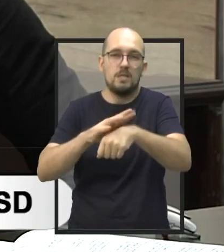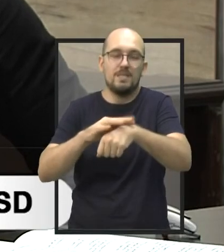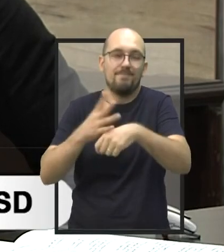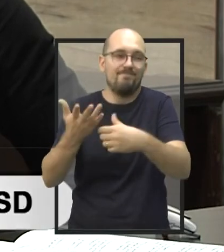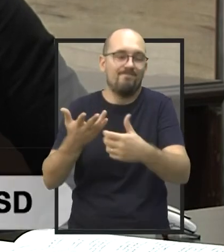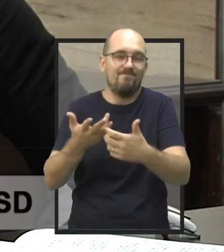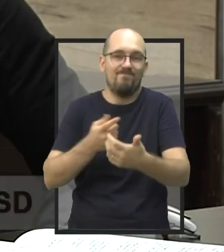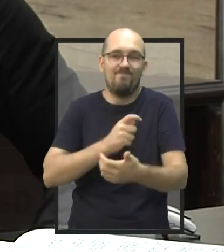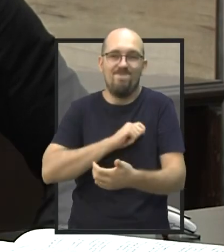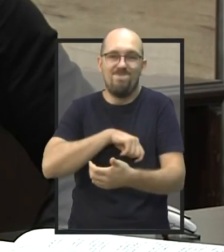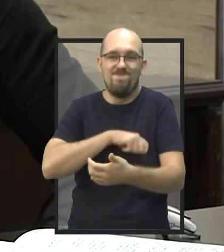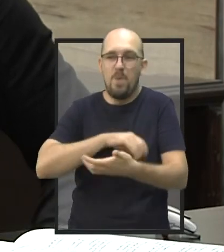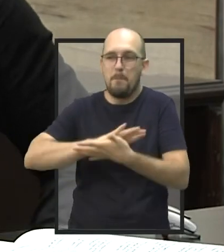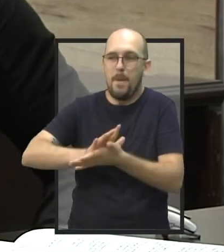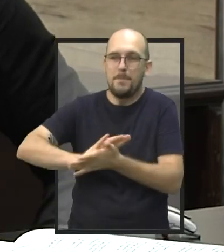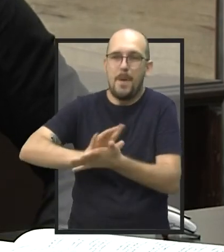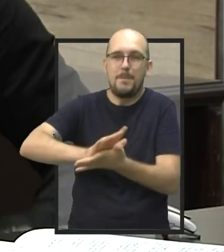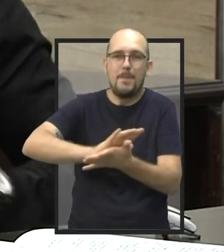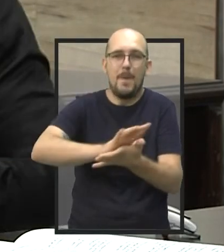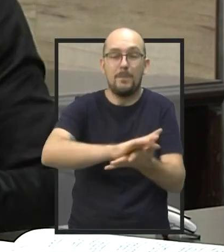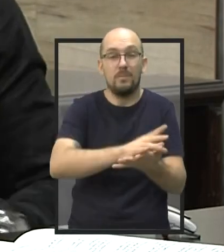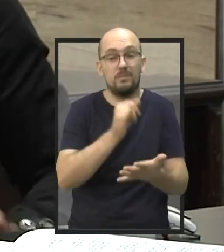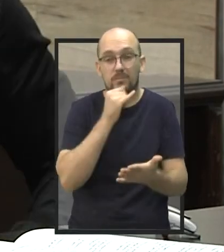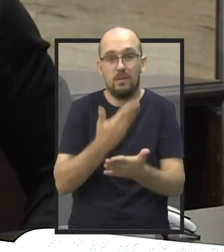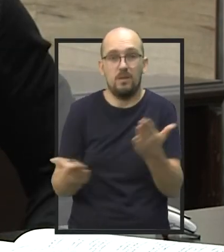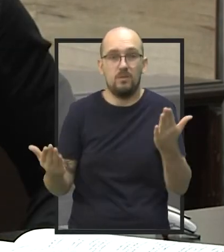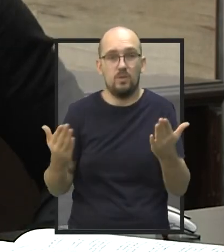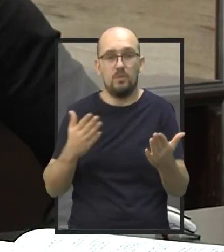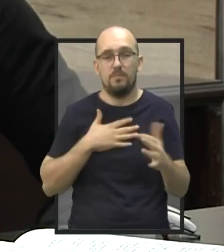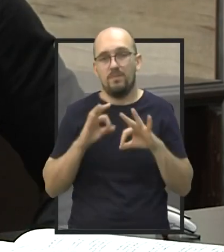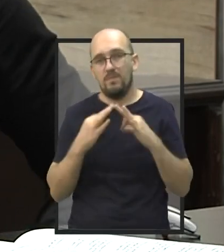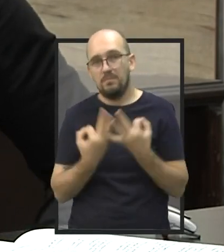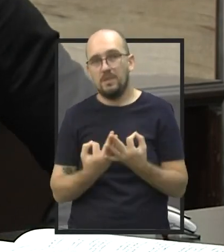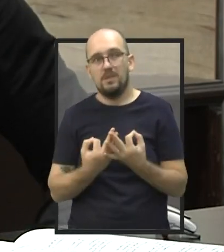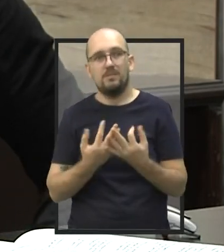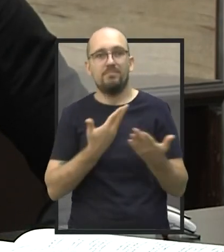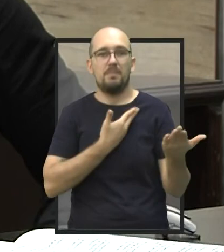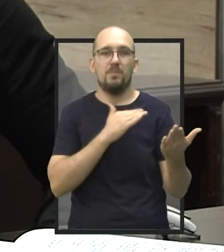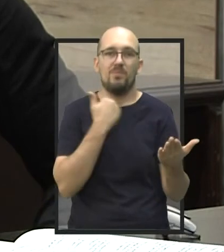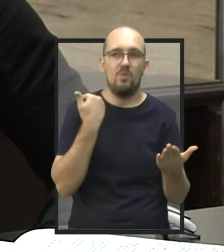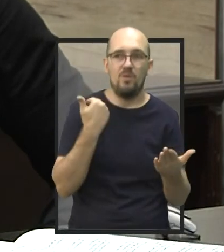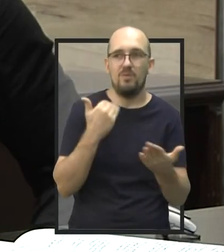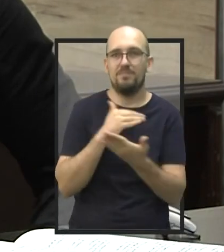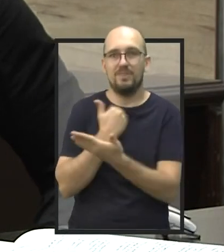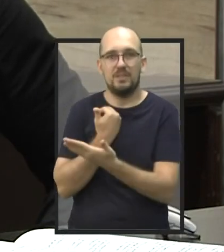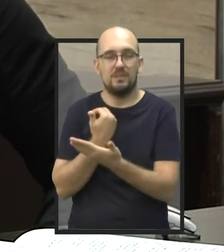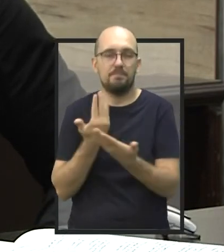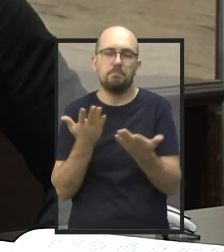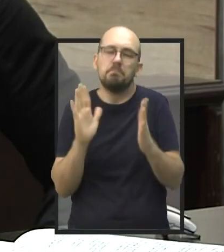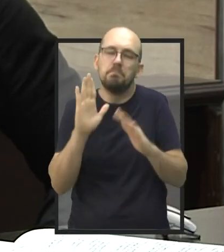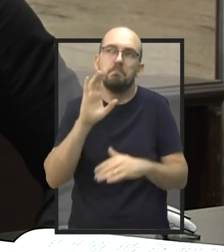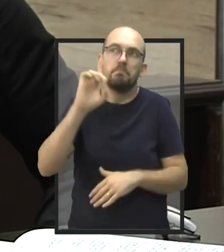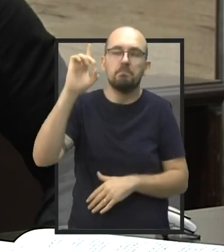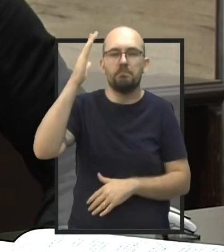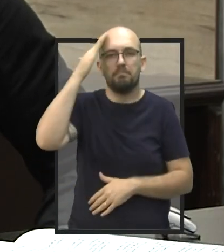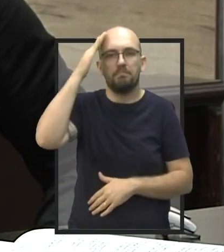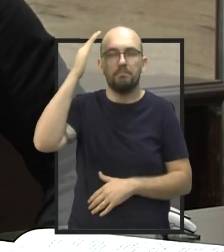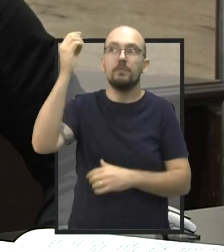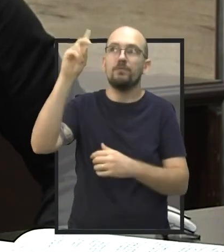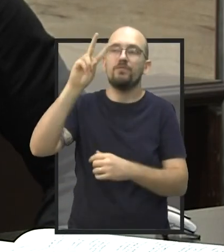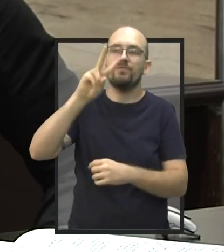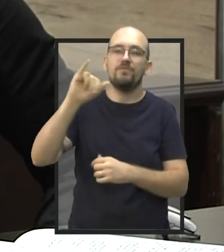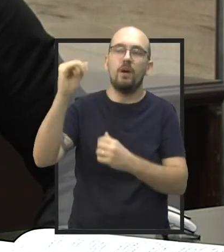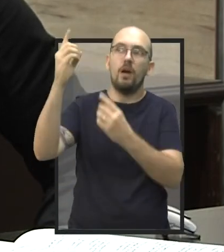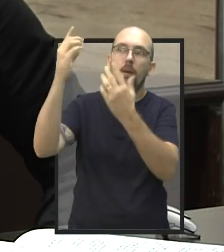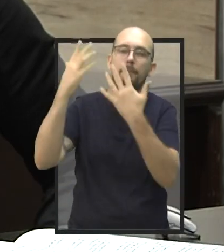Essa que está causando percas, como eu tive, como muitos amigos tiveram, a gente está tendo essa dificuldade. Mas eu creio em Deus, que Deus vai nos